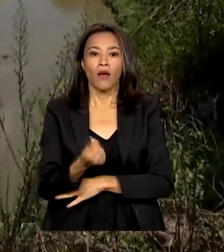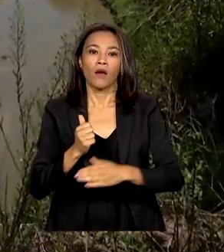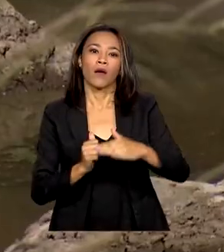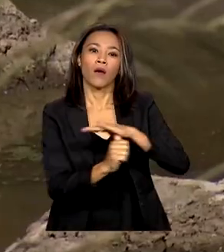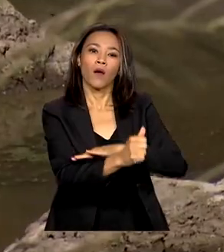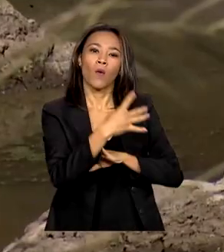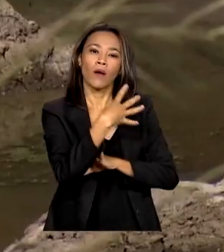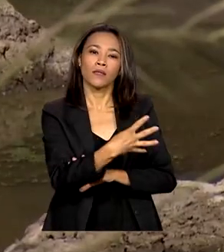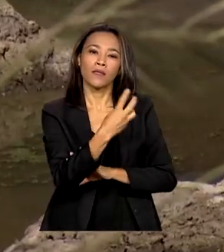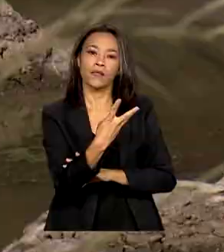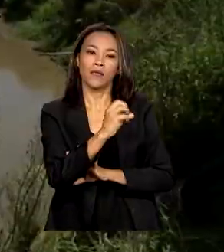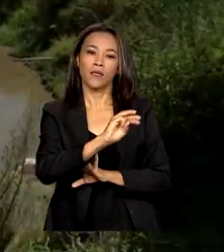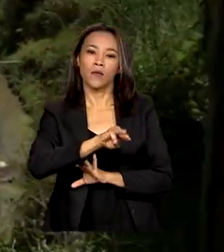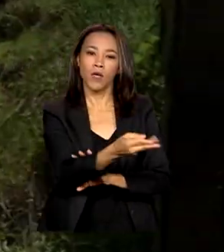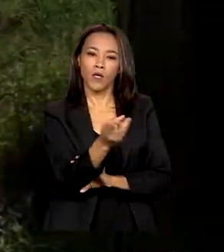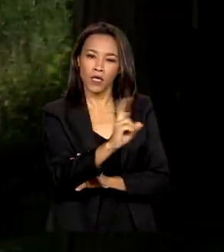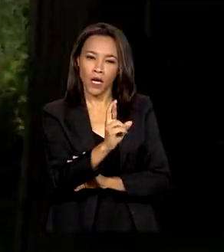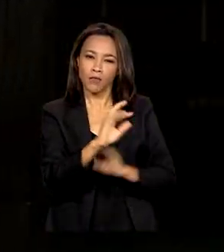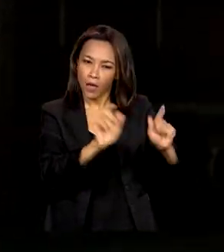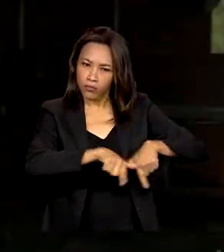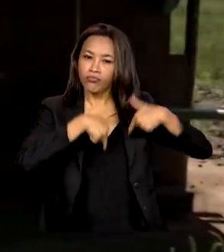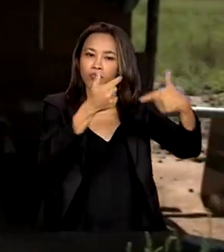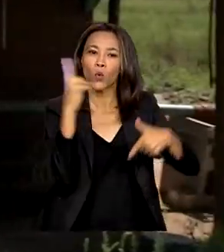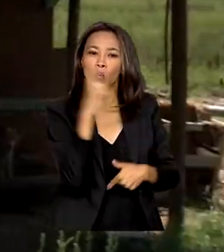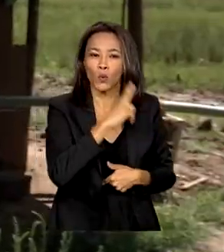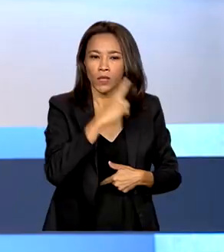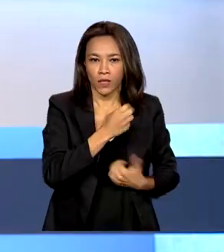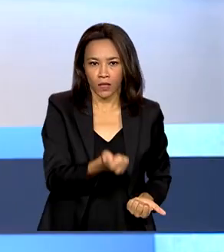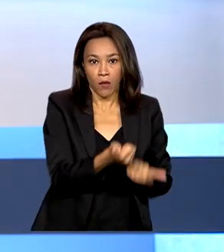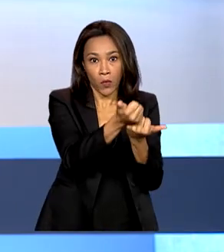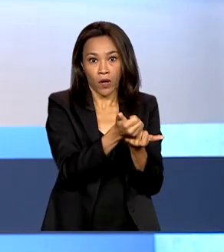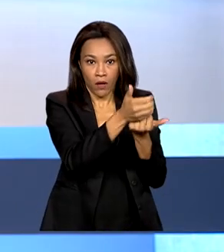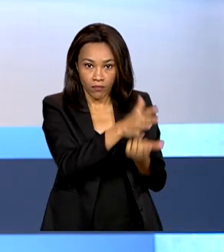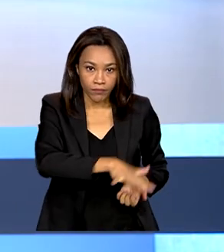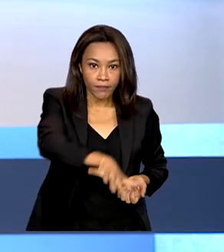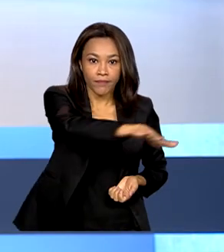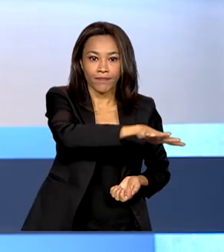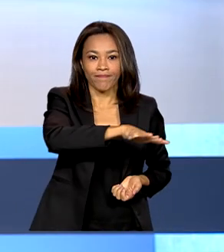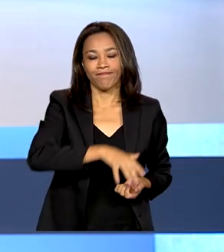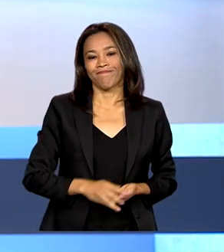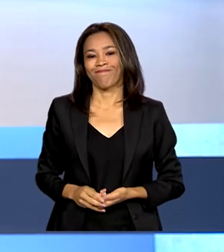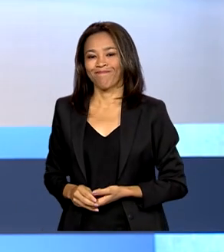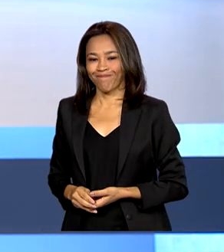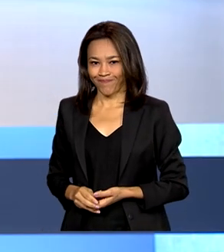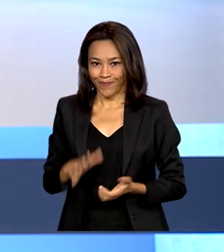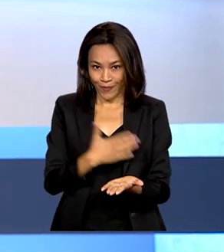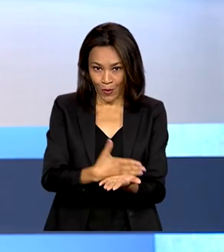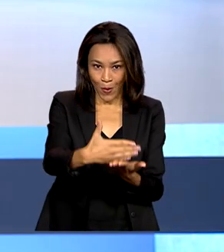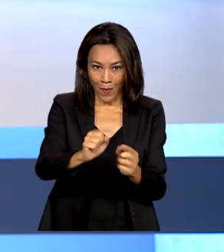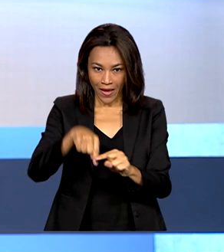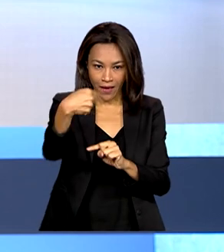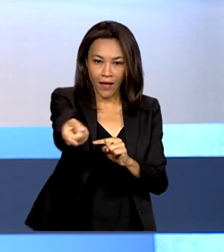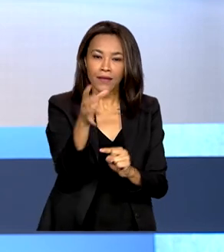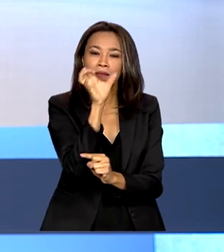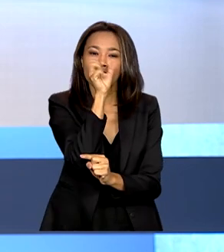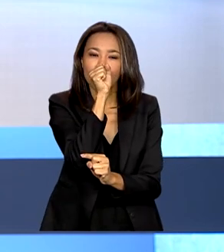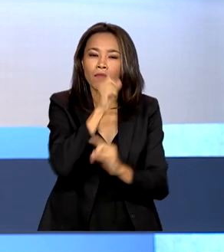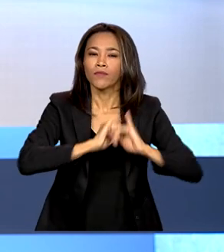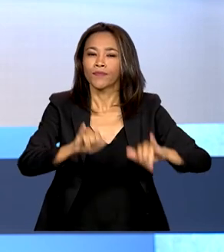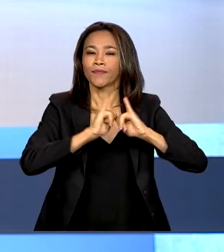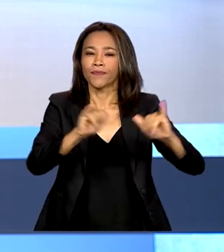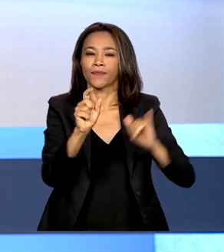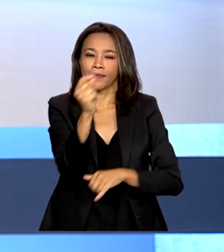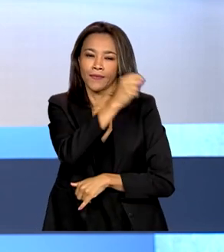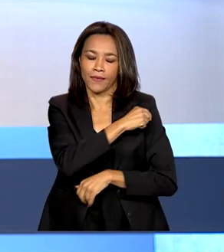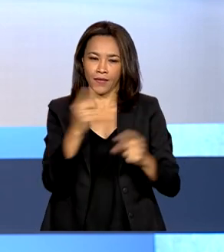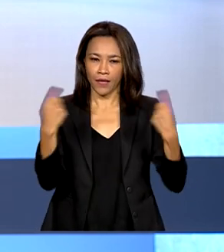de reais para ações emergenciais na região. E começa no sábado a campanha de vacinação